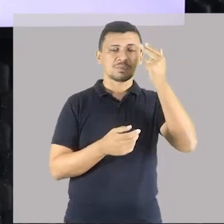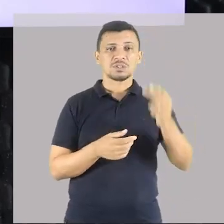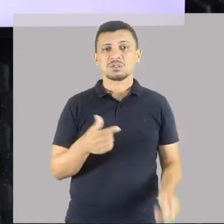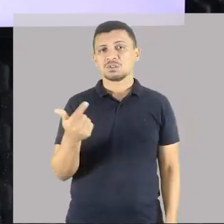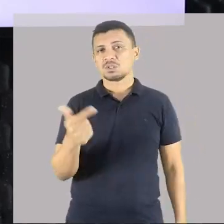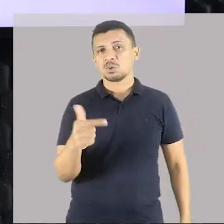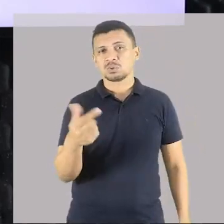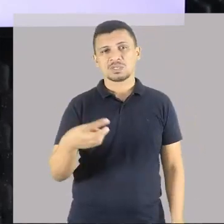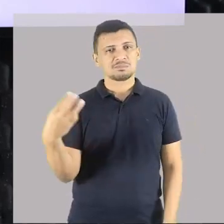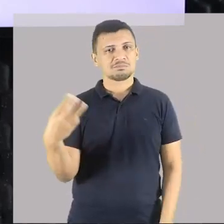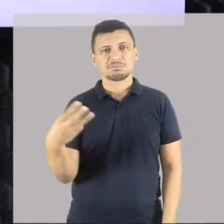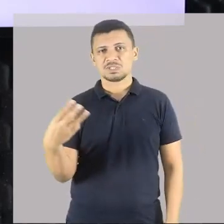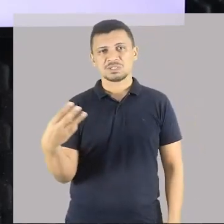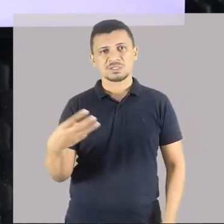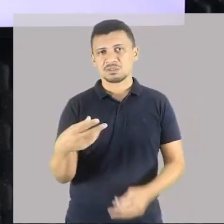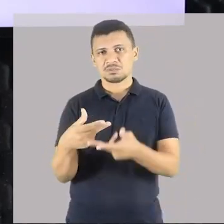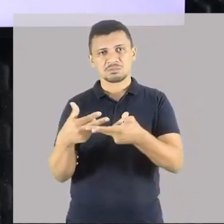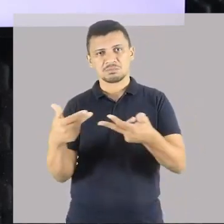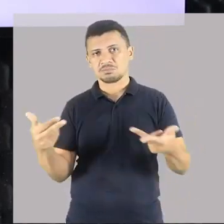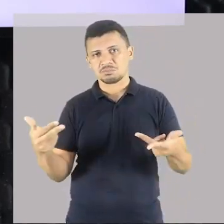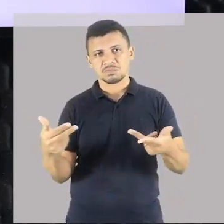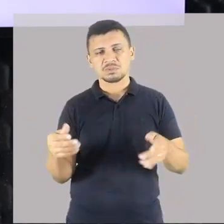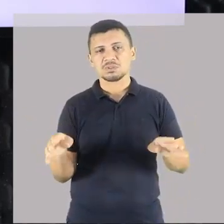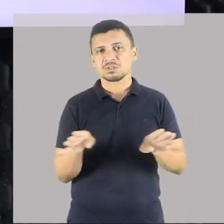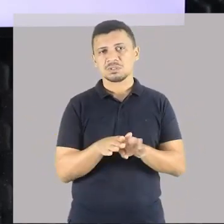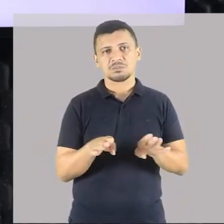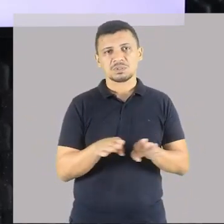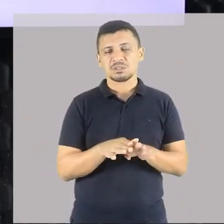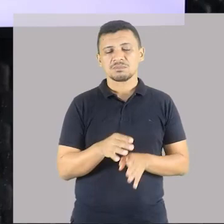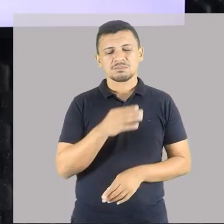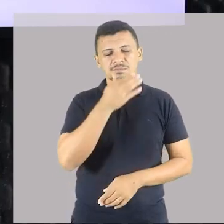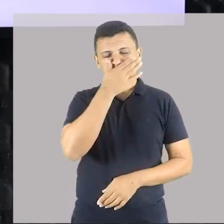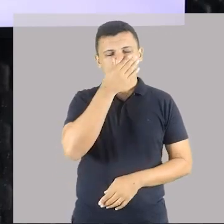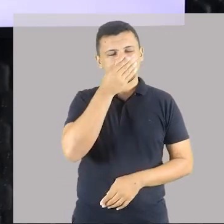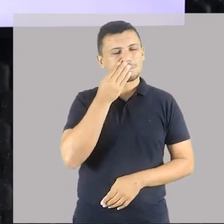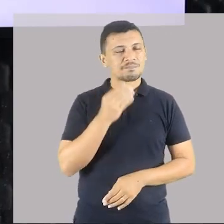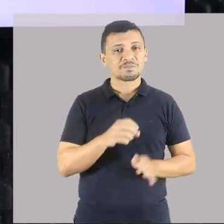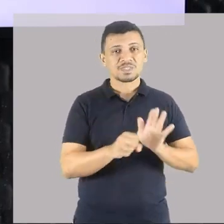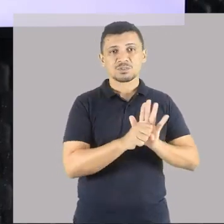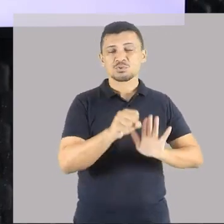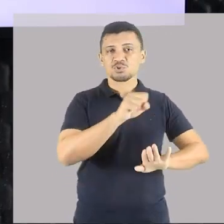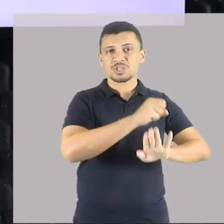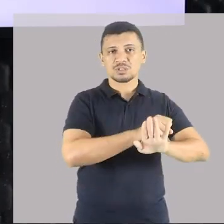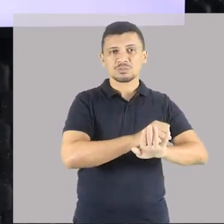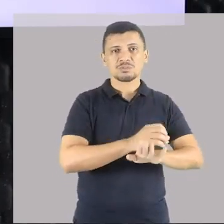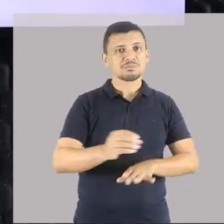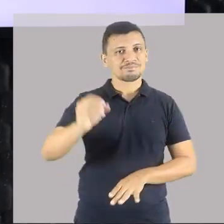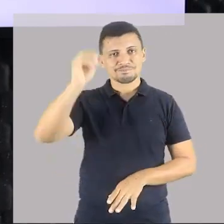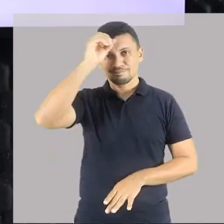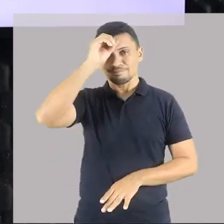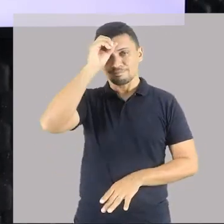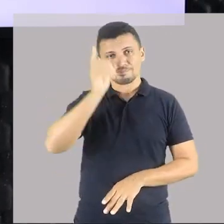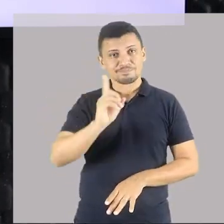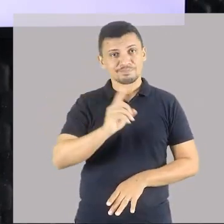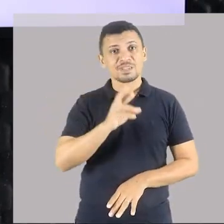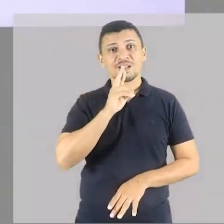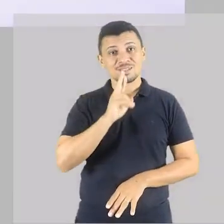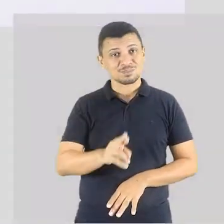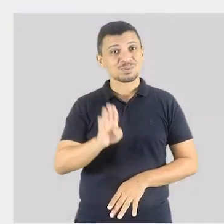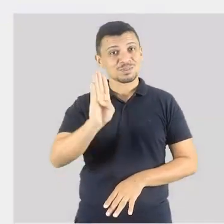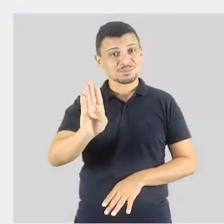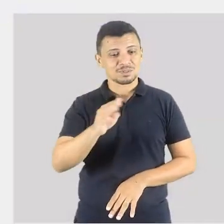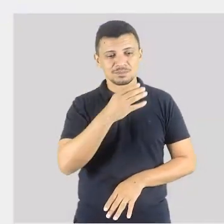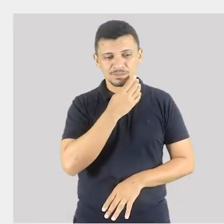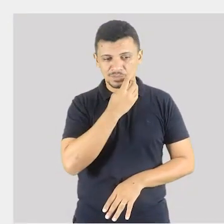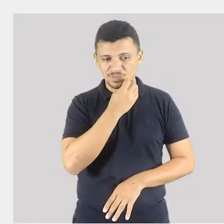do plural, nem acompanhado do si com a função de índice. Então, o sujeito aqui não é indeterminado. Nós já sabemos que é a letra B, né? Mas